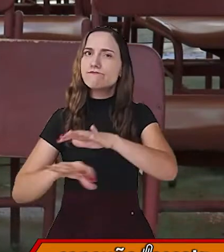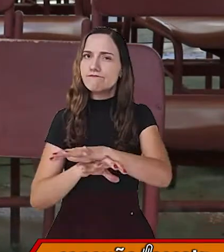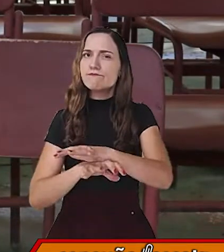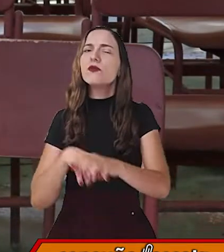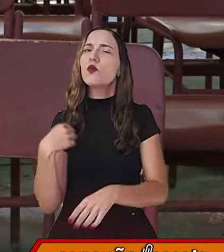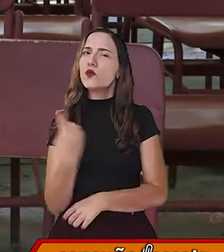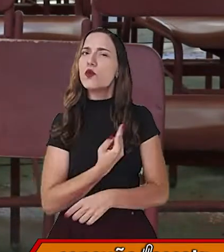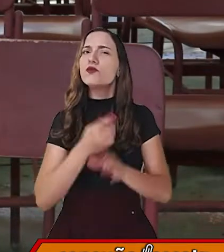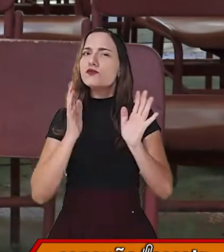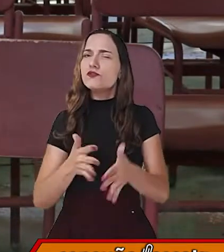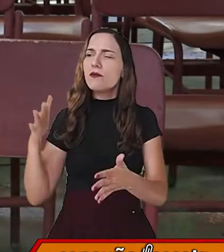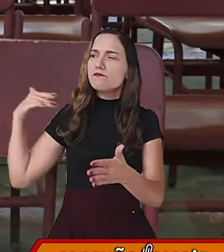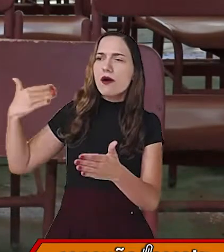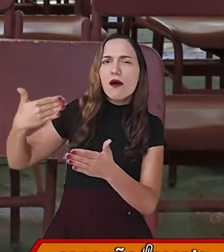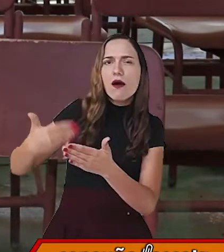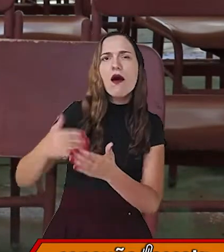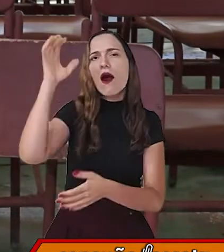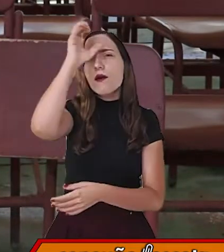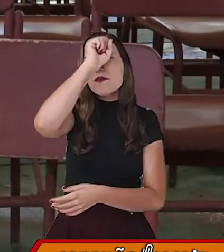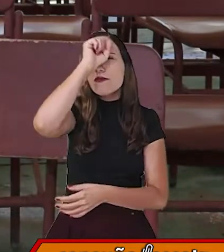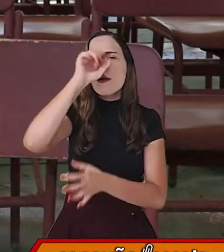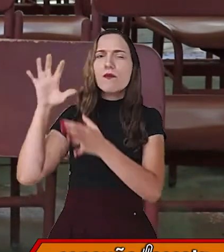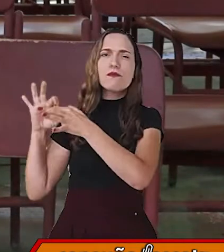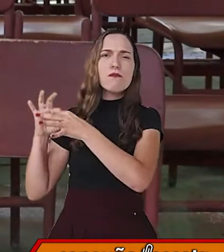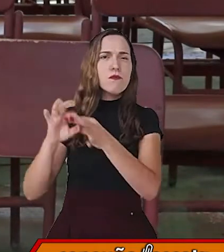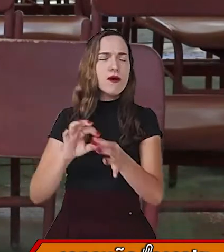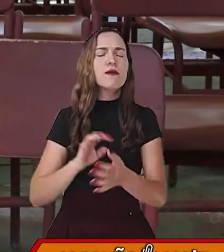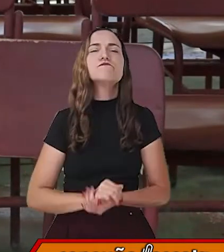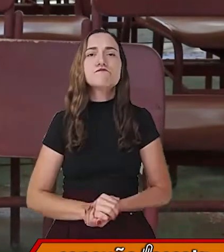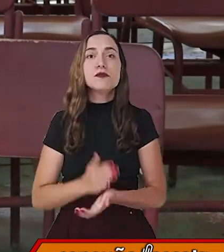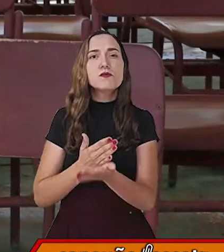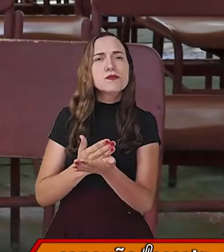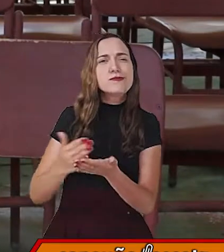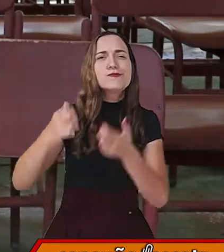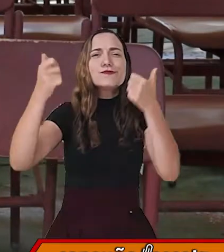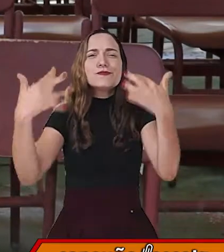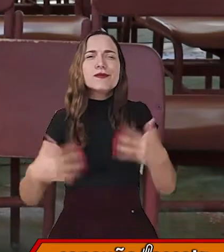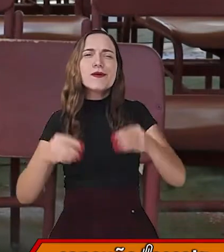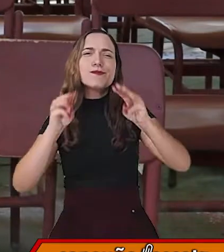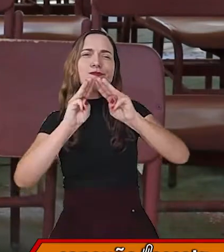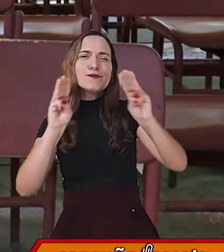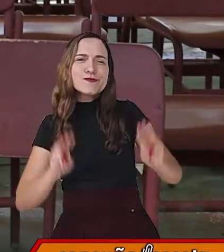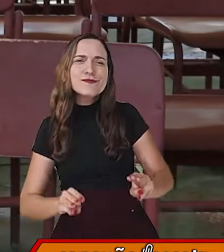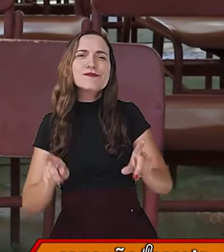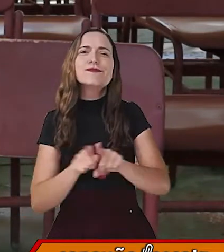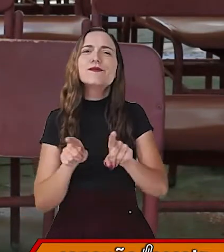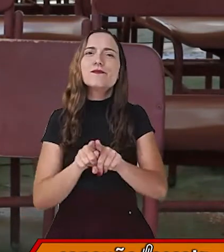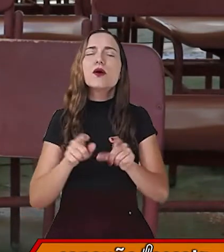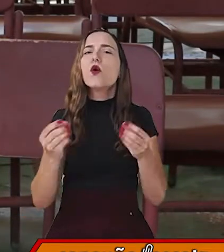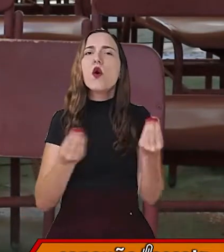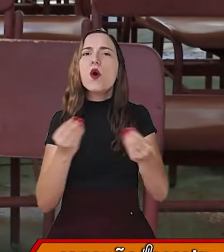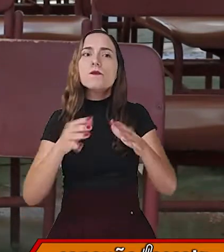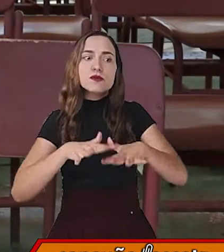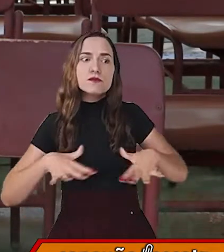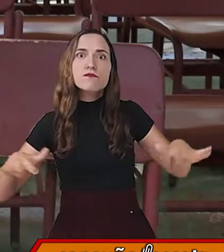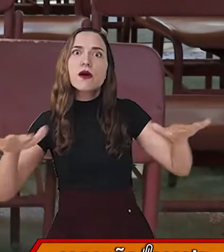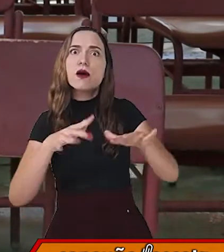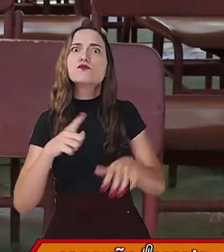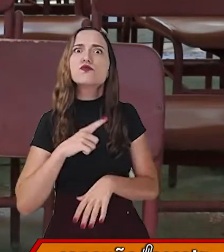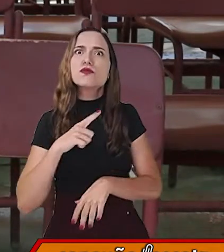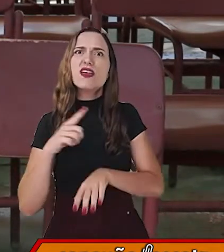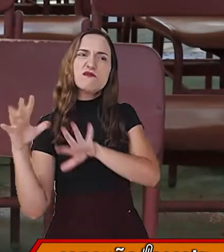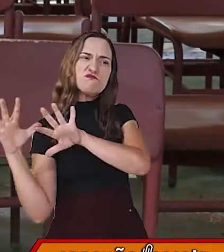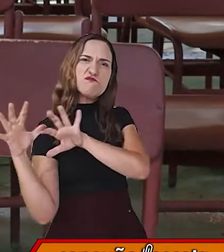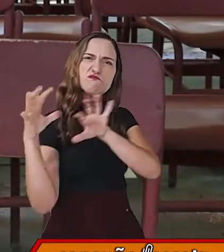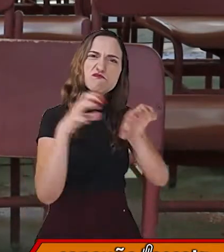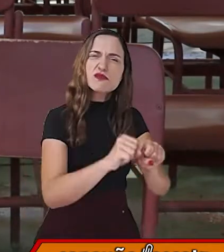nós aprendemos muito até aqui. Nós começamos falando sobre o museu, falando sobre os espaços de colonização,